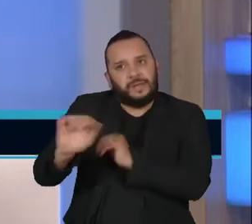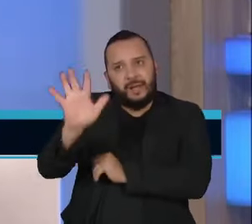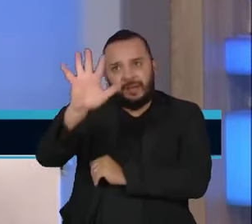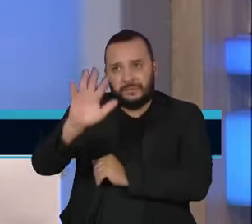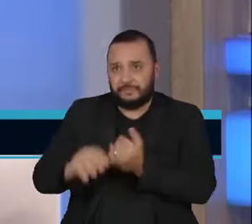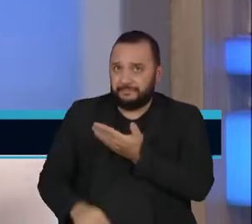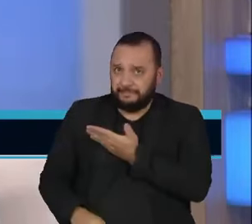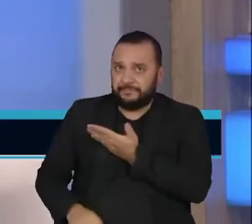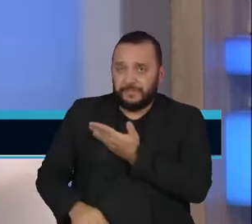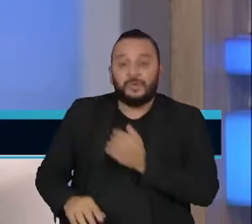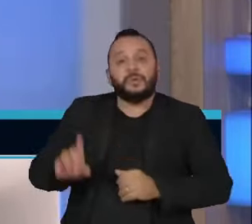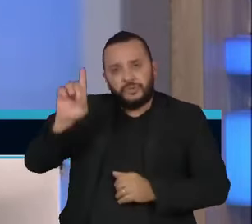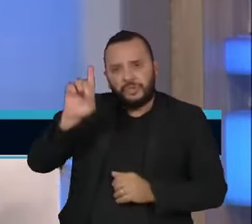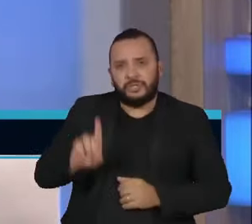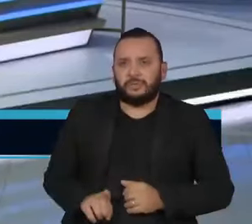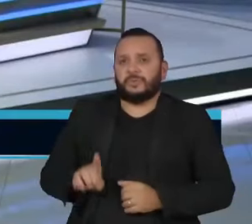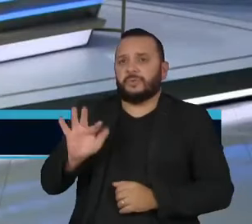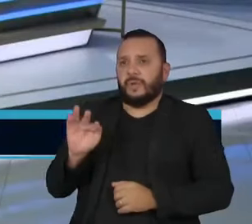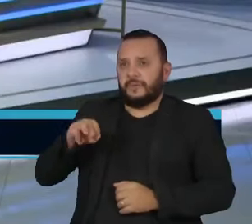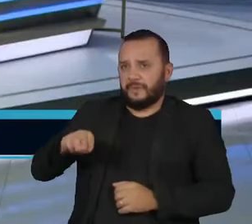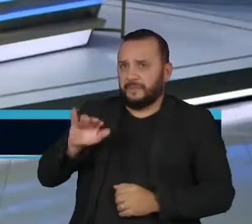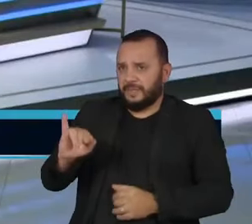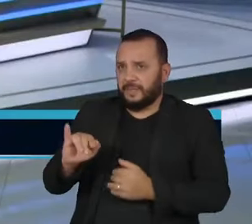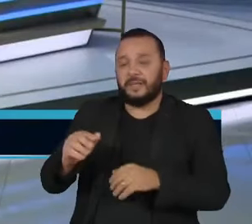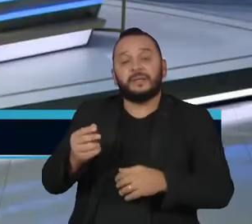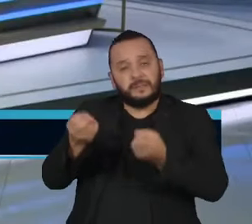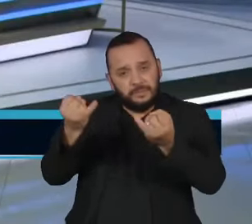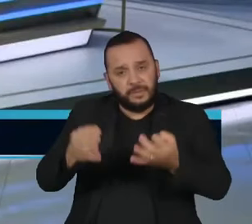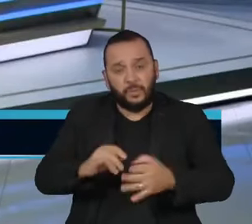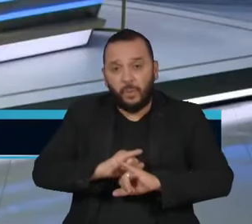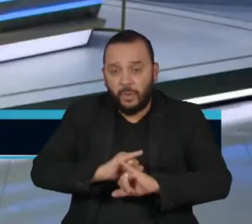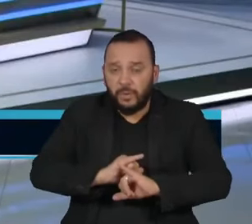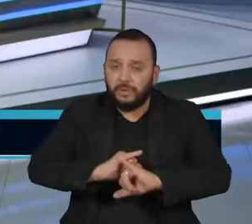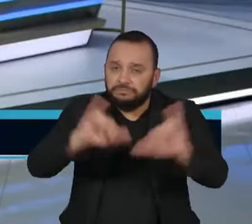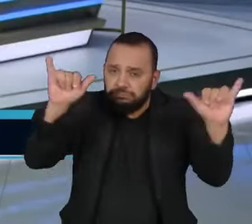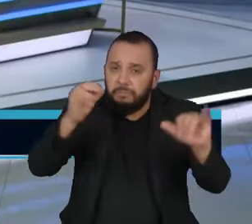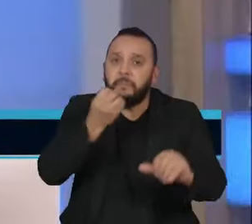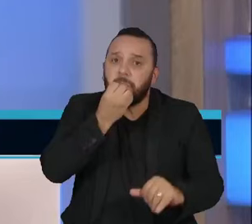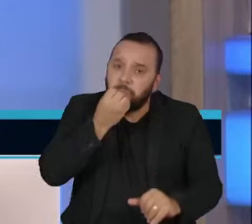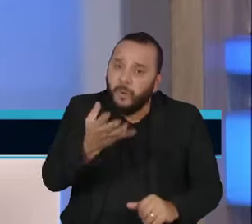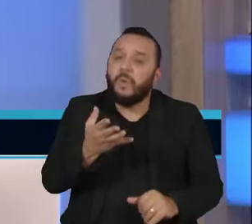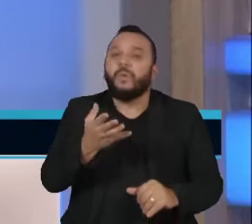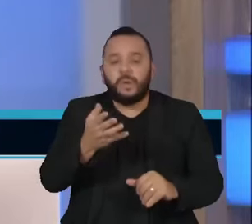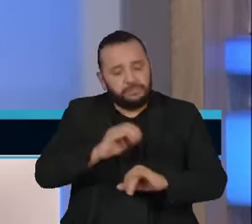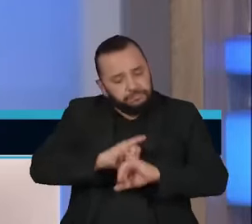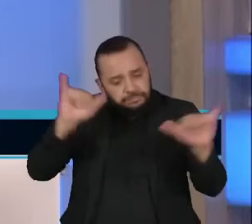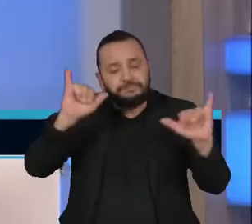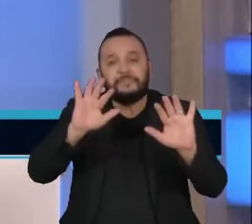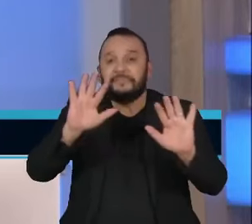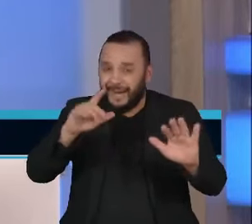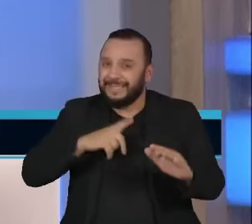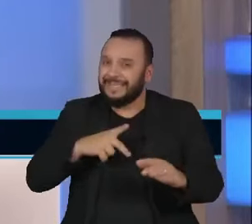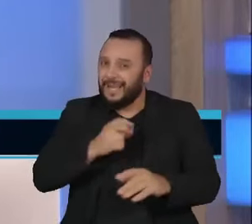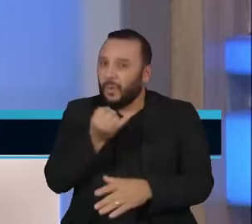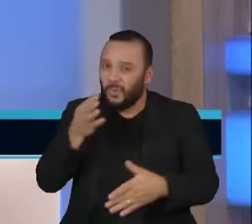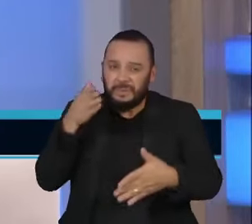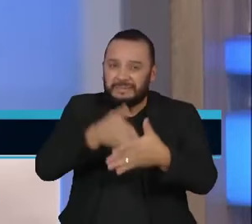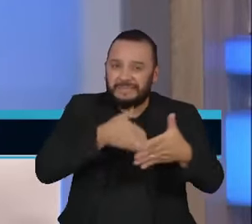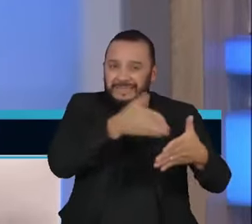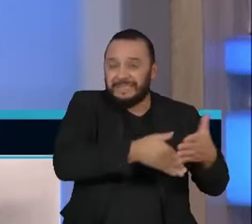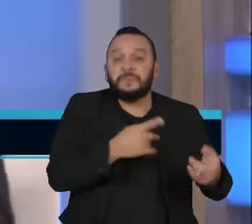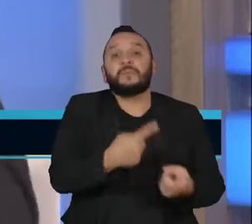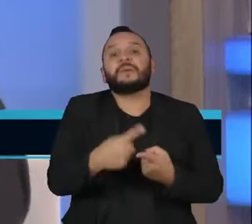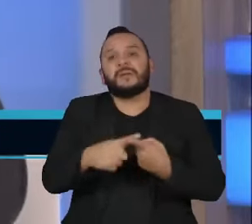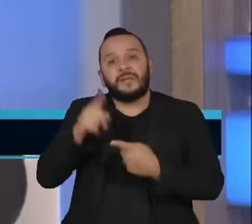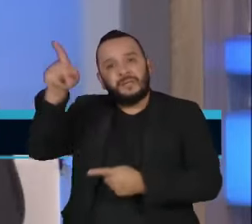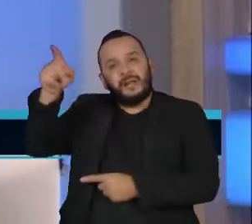de Pesquisa do FMI, apesar de algumas boas notícias, ainda há pedras no caminho. Ele lembra que o corte de juros nos Estados